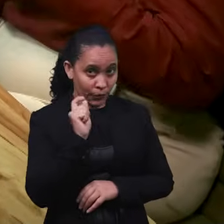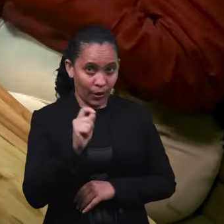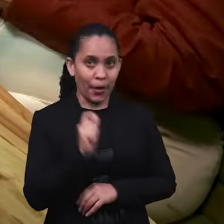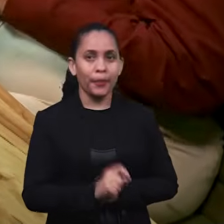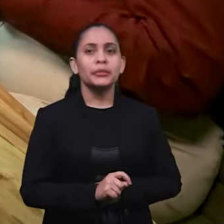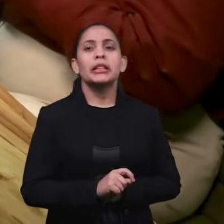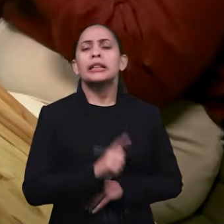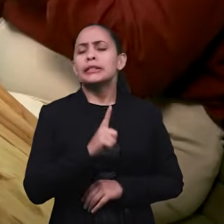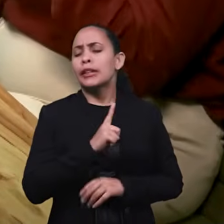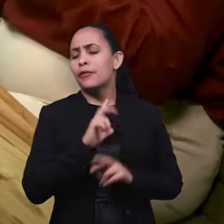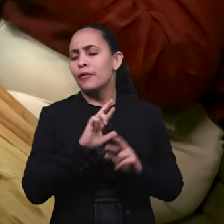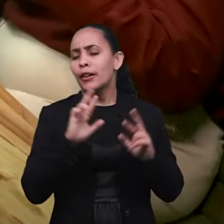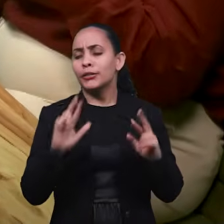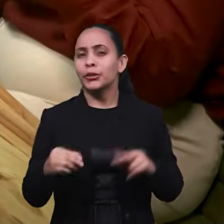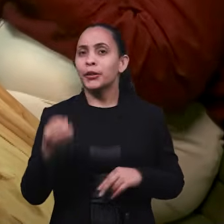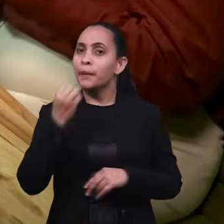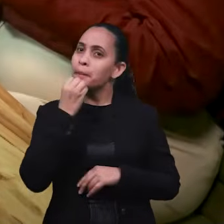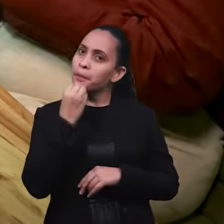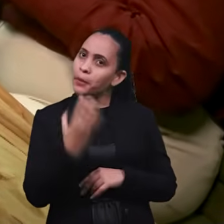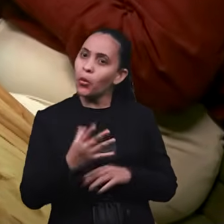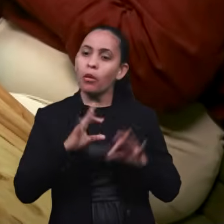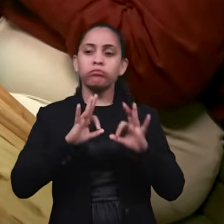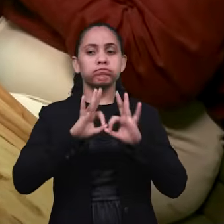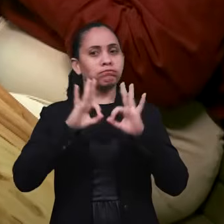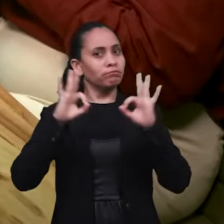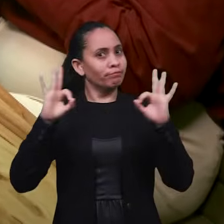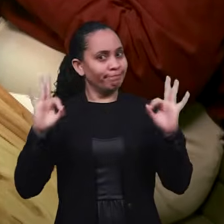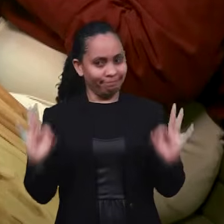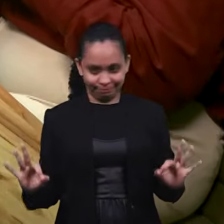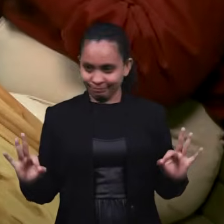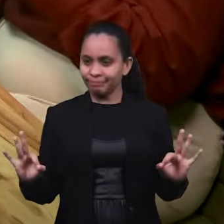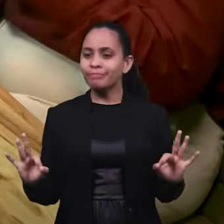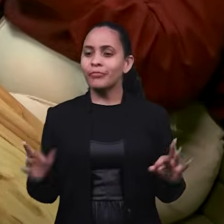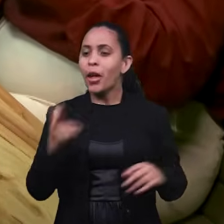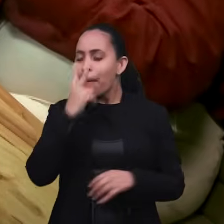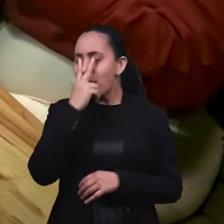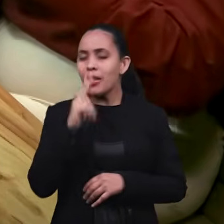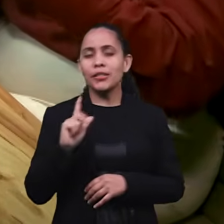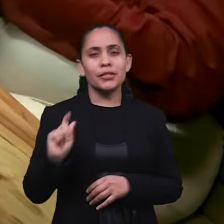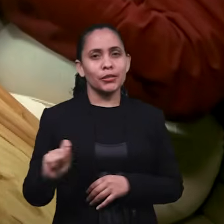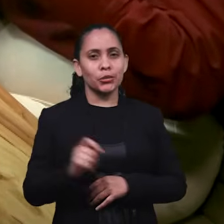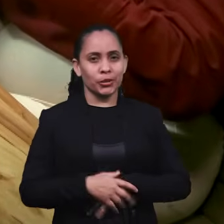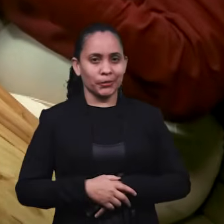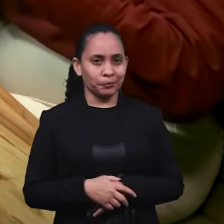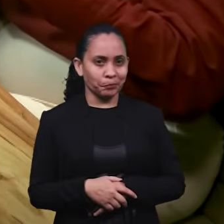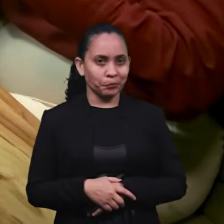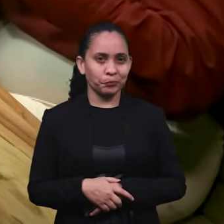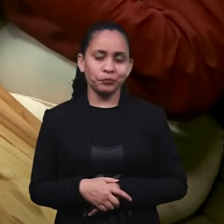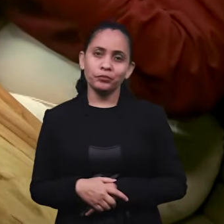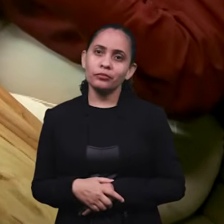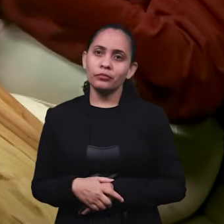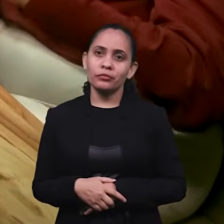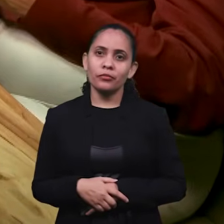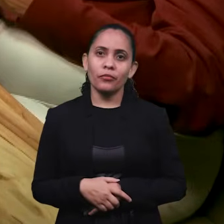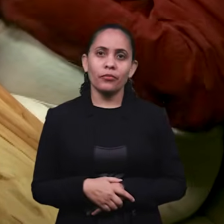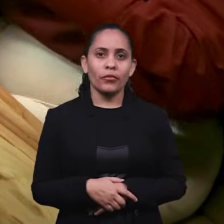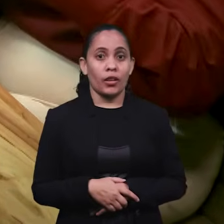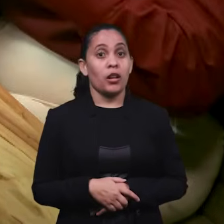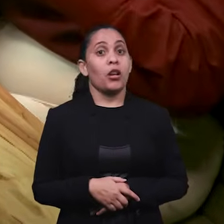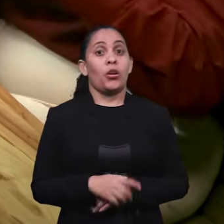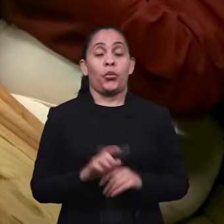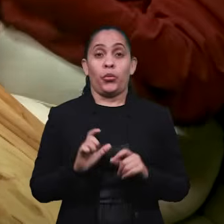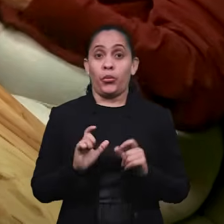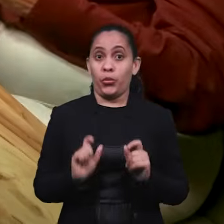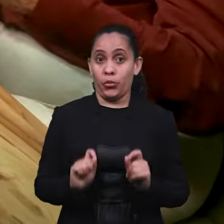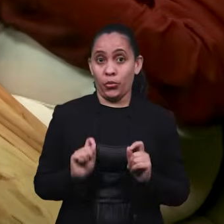são maravilhosos, é um probiótico excelente, né? É muito parecido com o kefir, que já